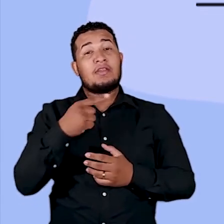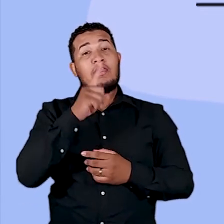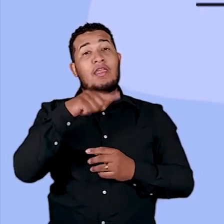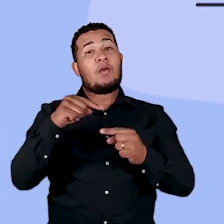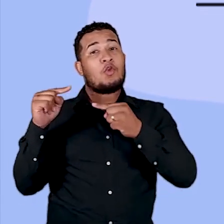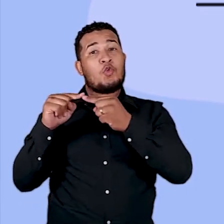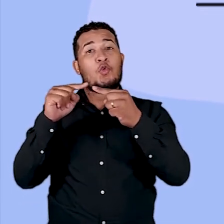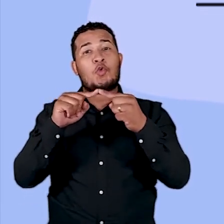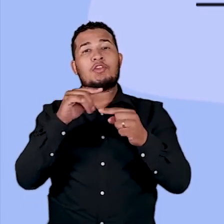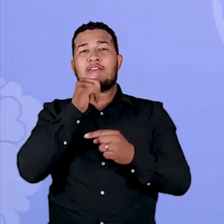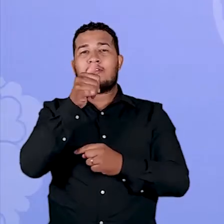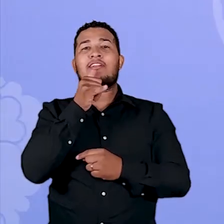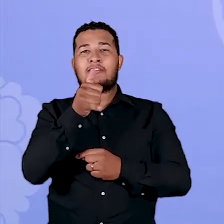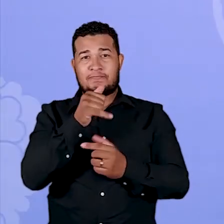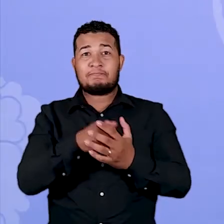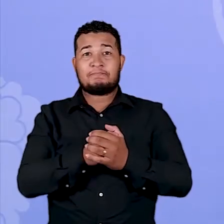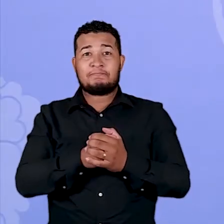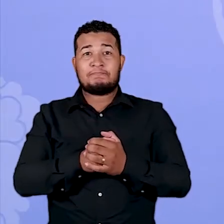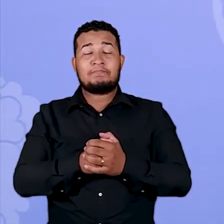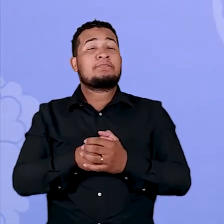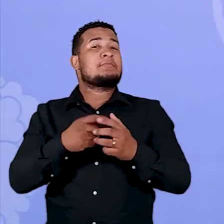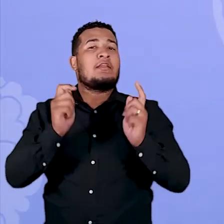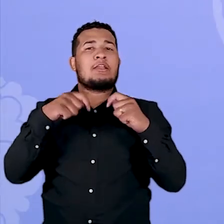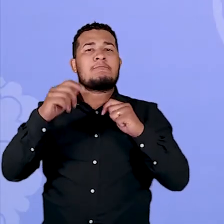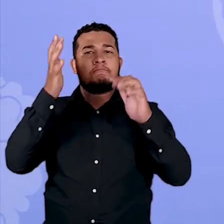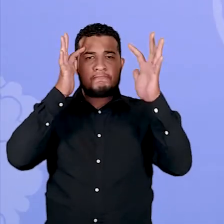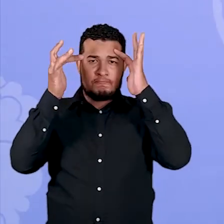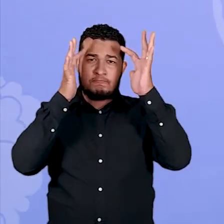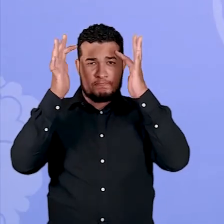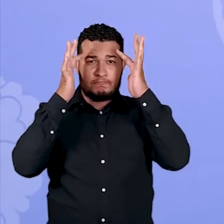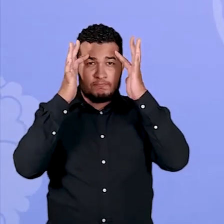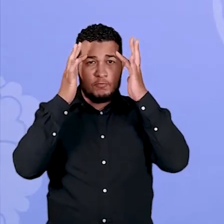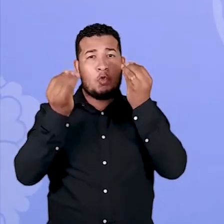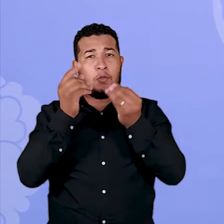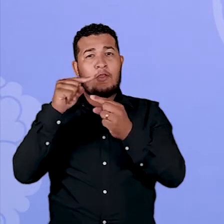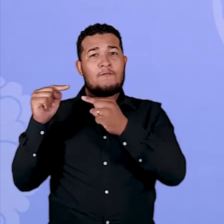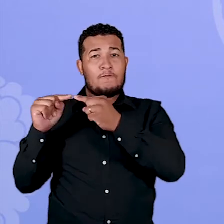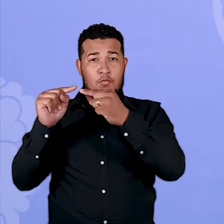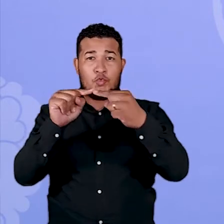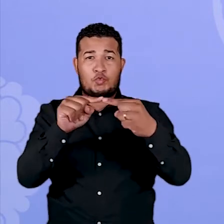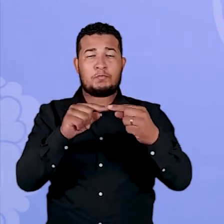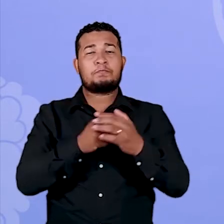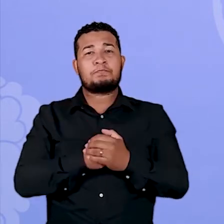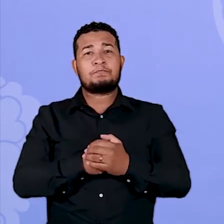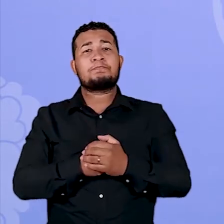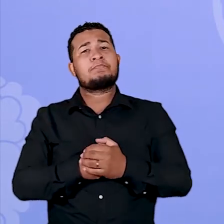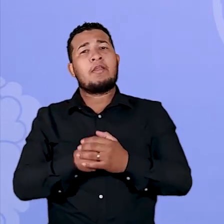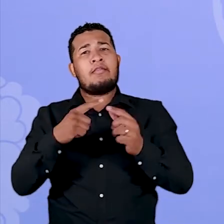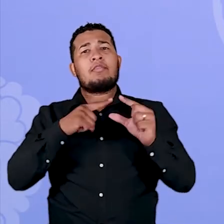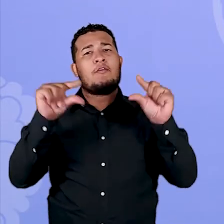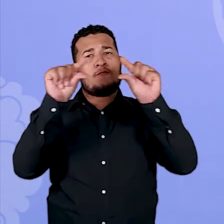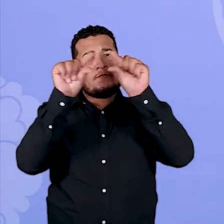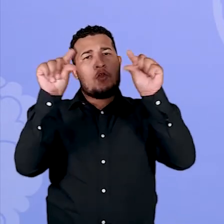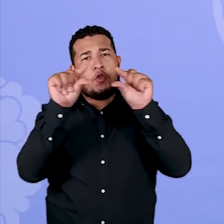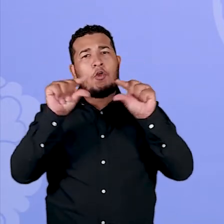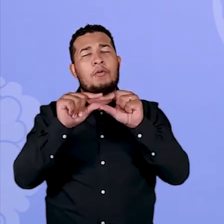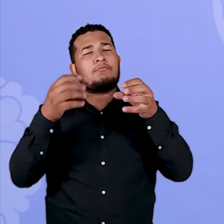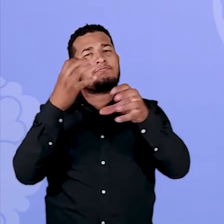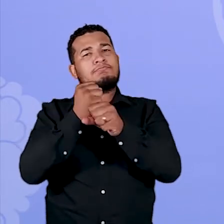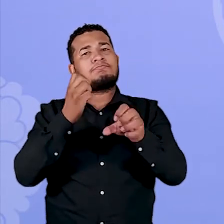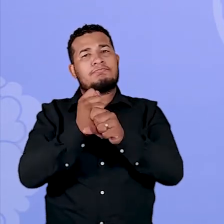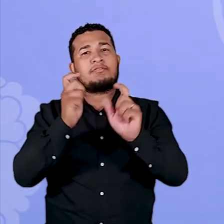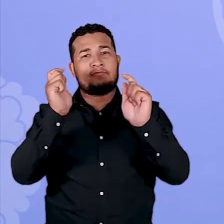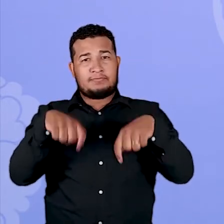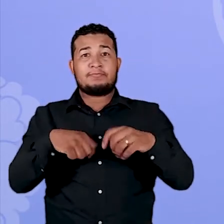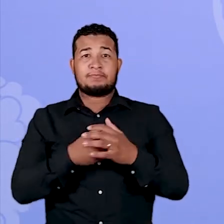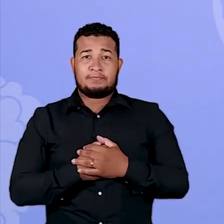Beleza? Então essa é a ideia de uma corrente elétrica, quando a gente consegue aí ordenar esse nosso fluxo, tranquilo? Tem umas formulazinhas que a gente consegue